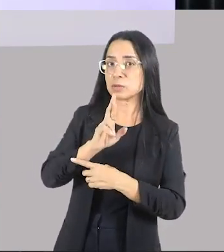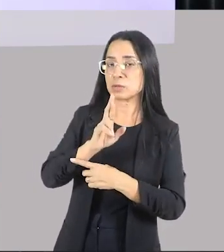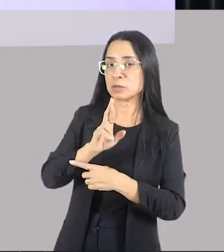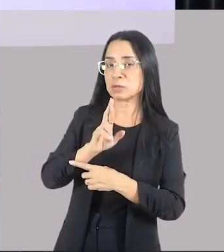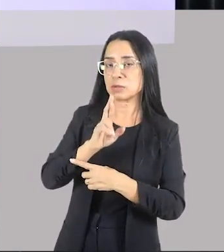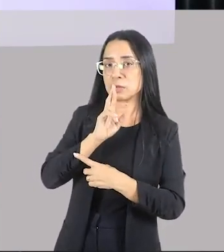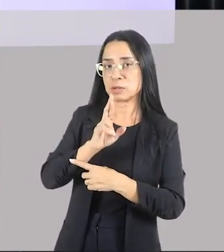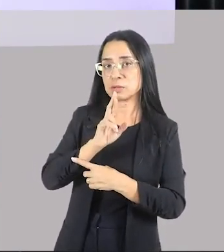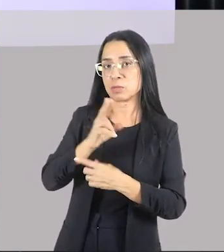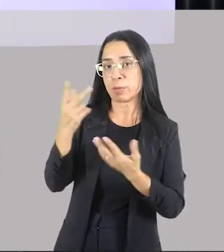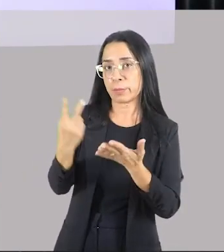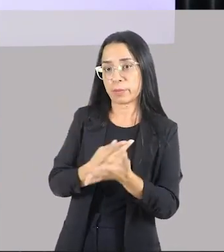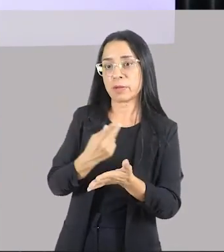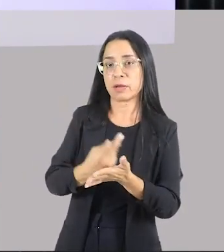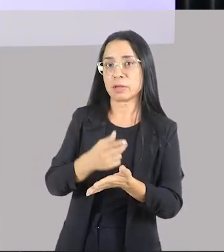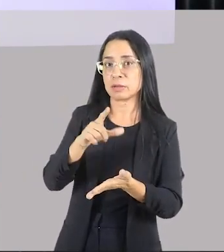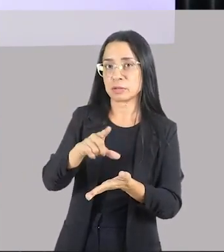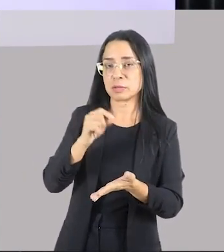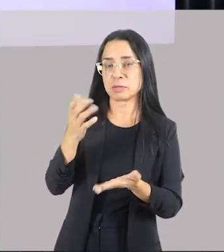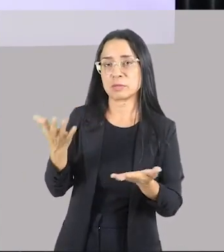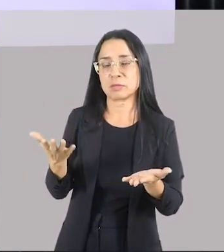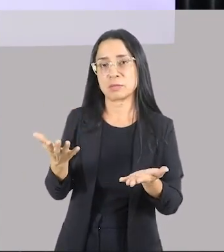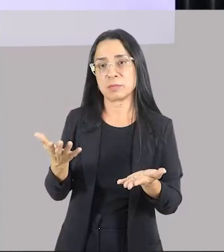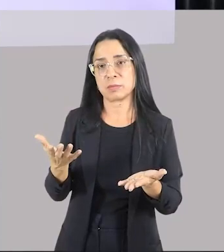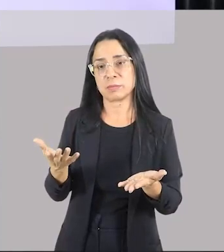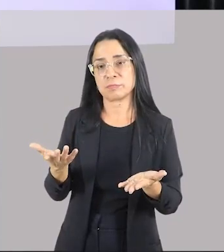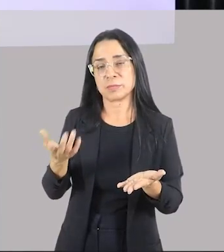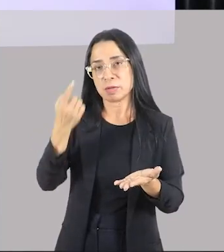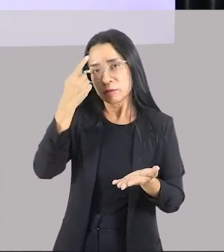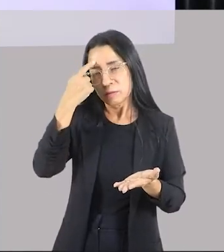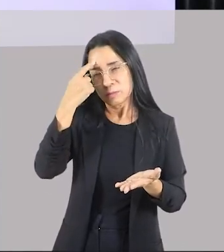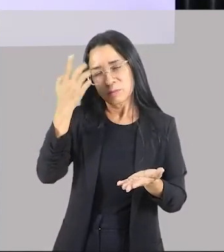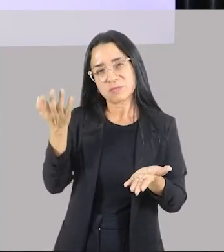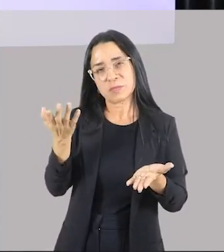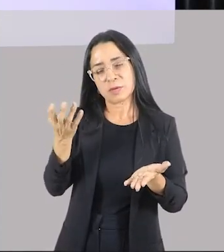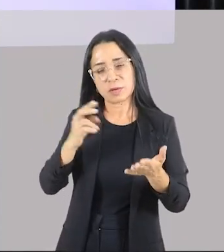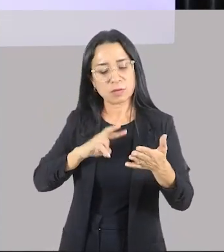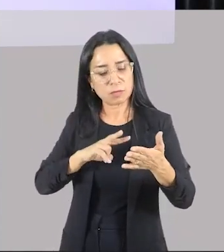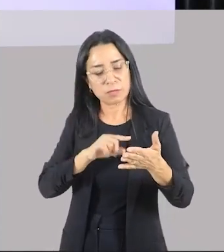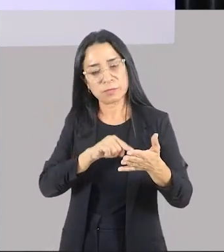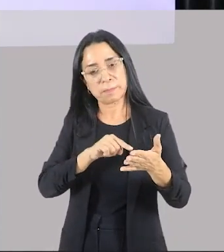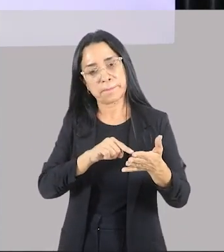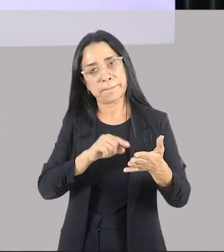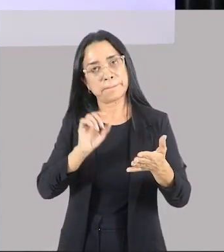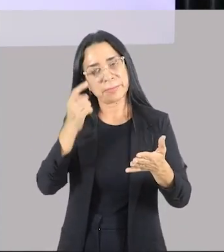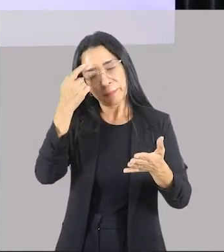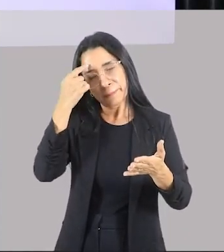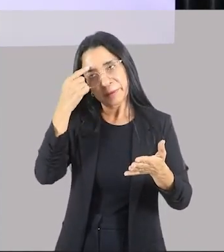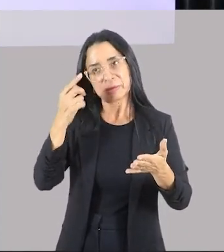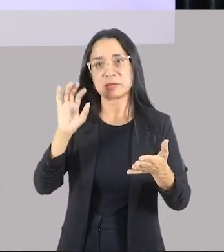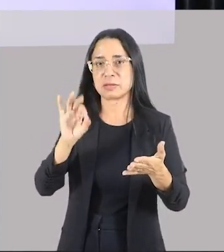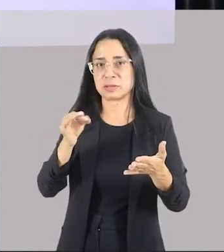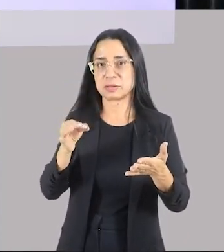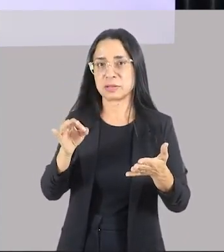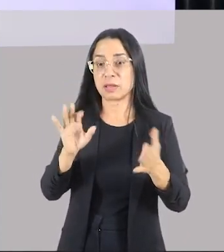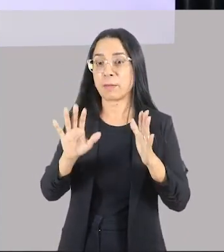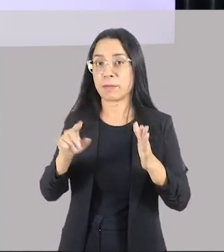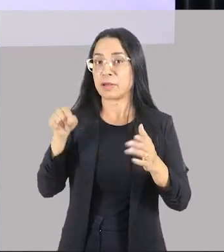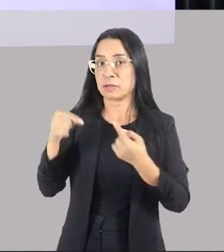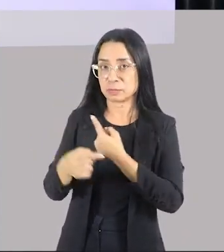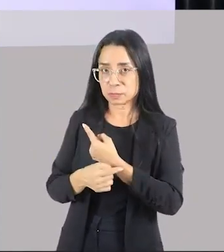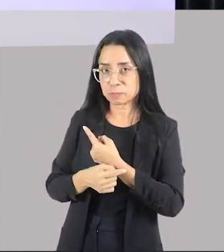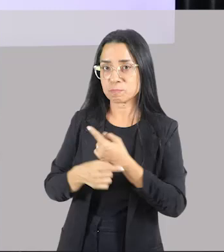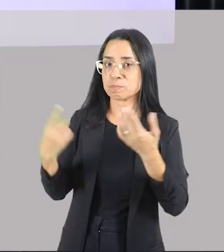a gente olha, pensa que é a correta, não lê direito rapidamente e vai logo para as alternativas. Temos que ter esse cuidado quando